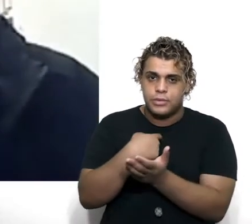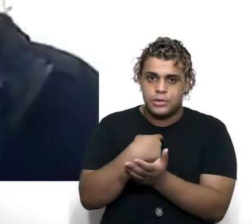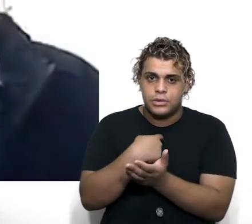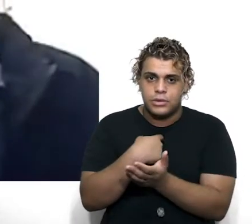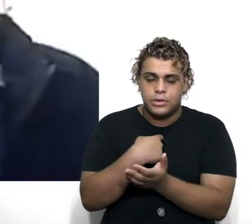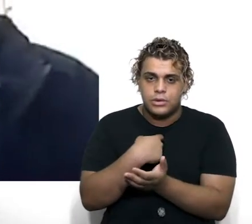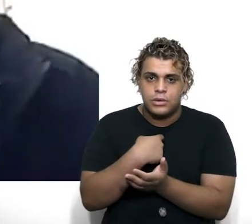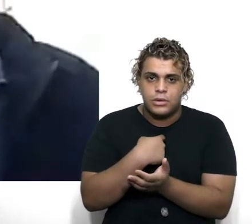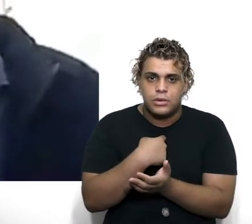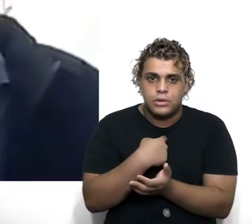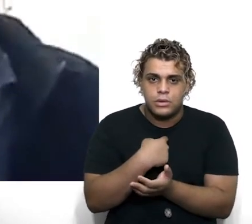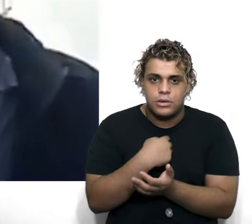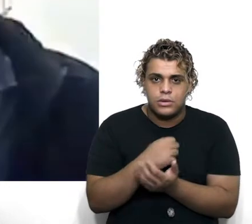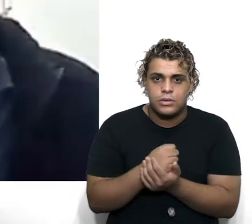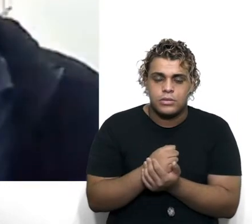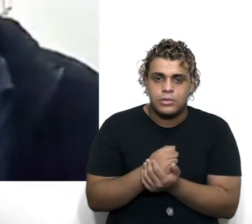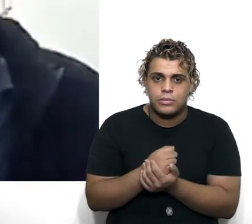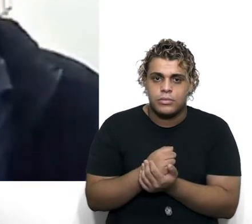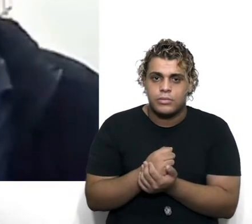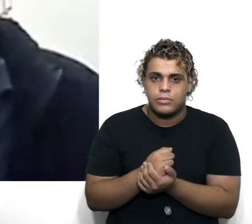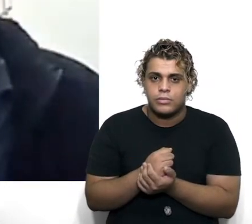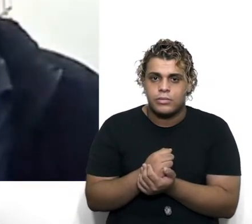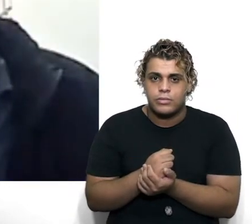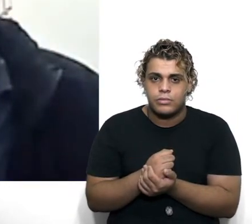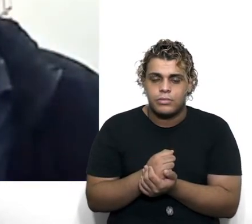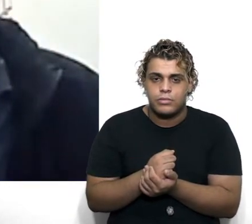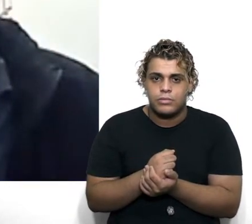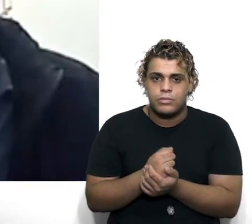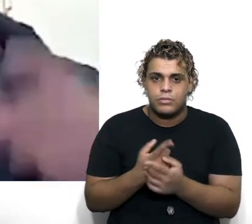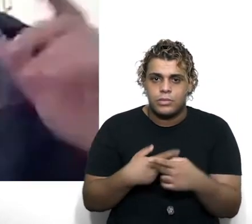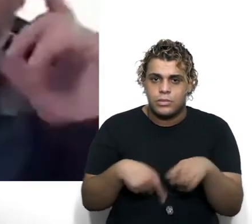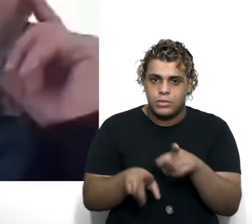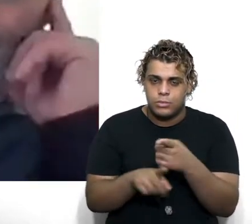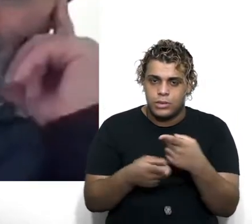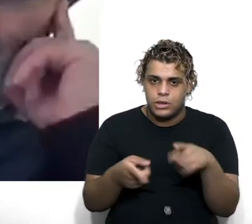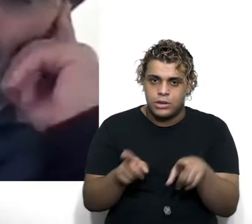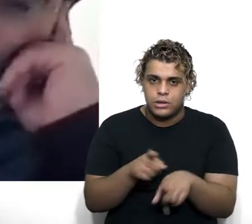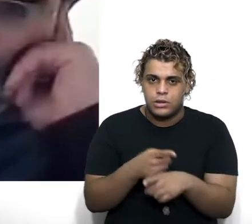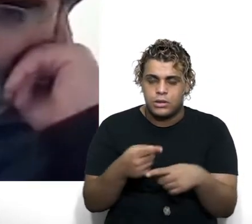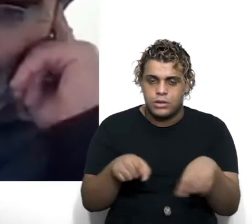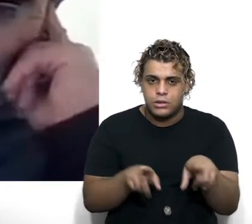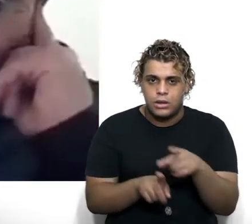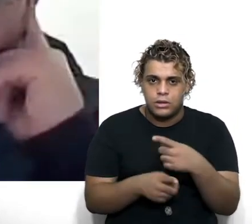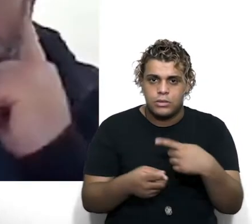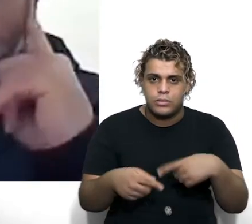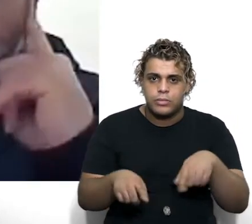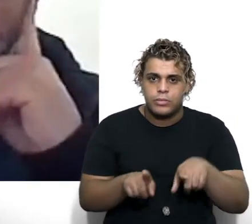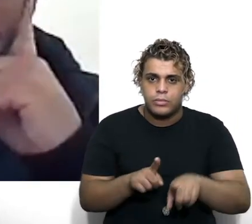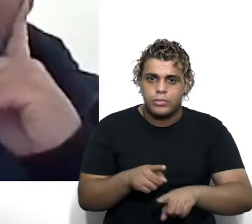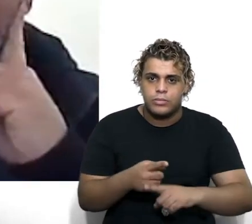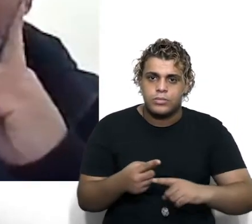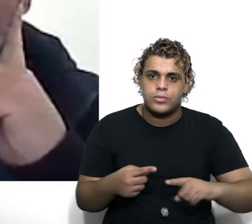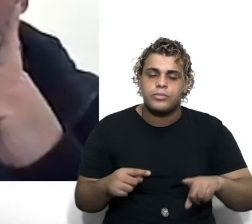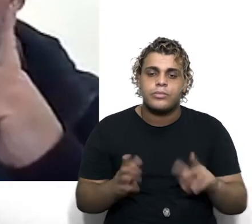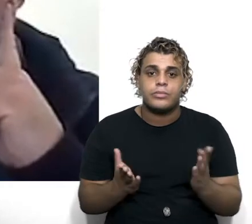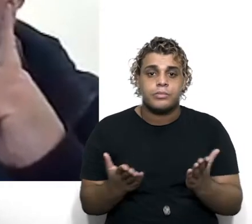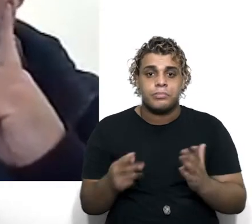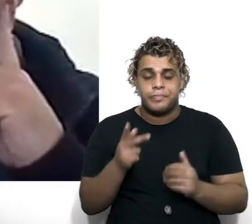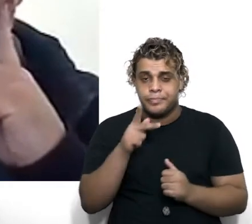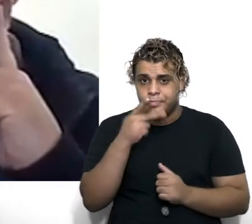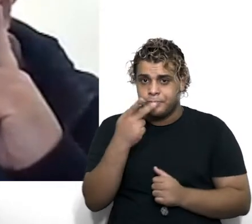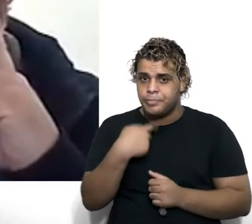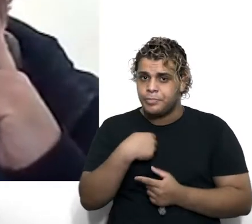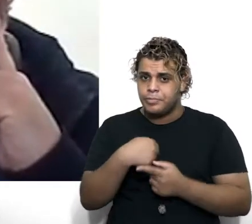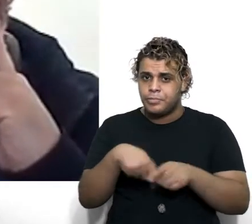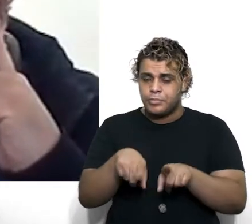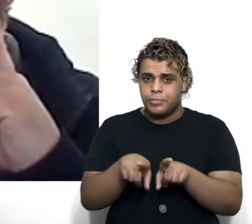regularmente, que é realmente uma canção verbal extraordinária. Portanto, eu diria que eu estou